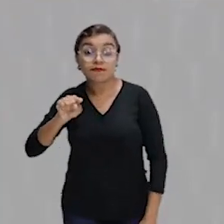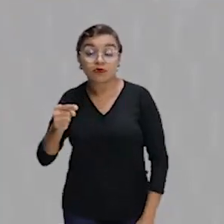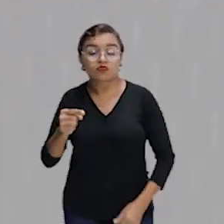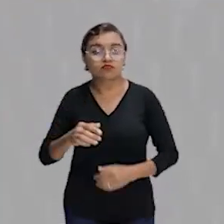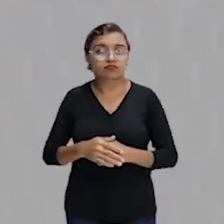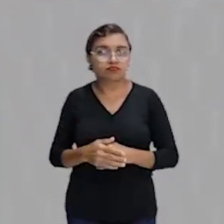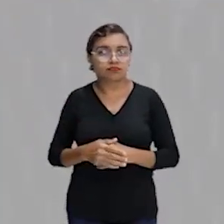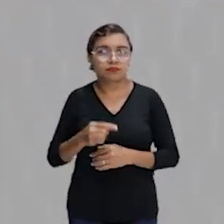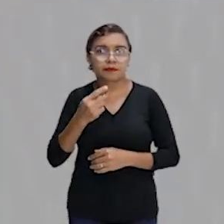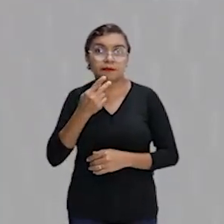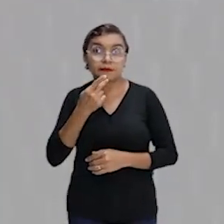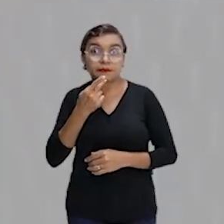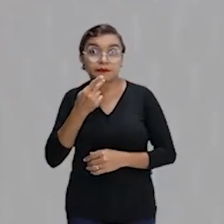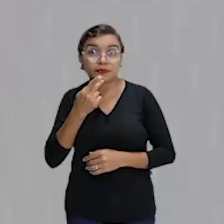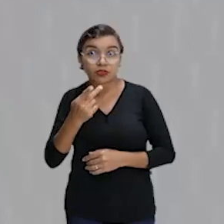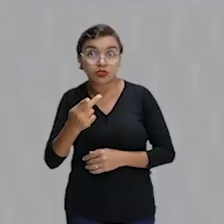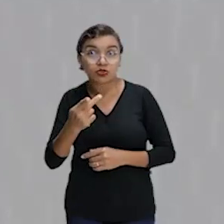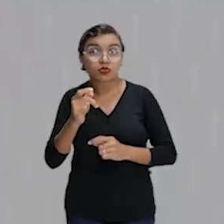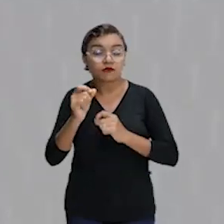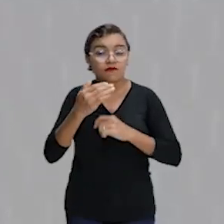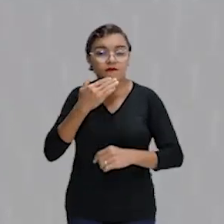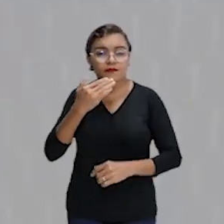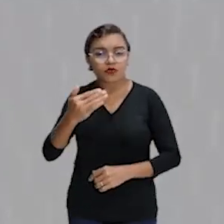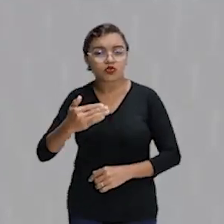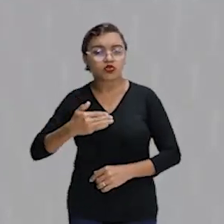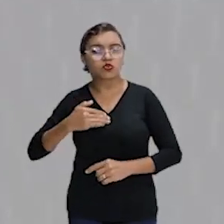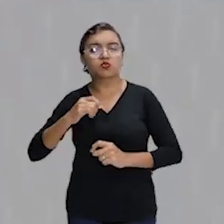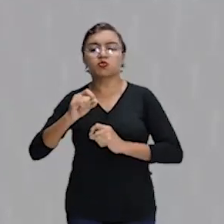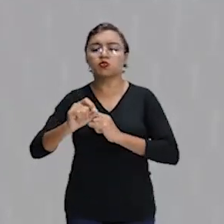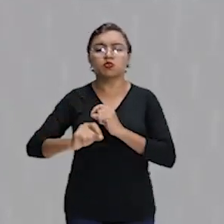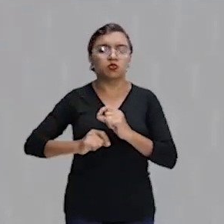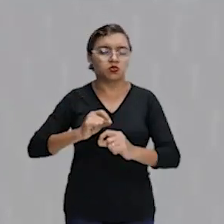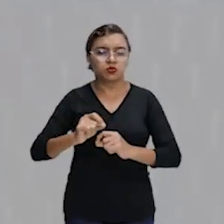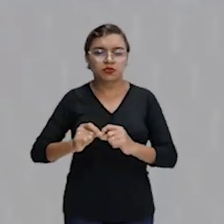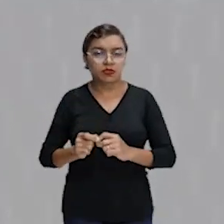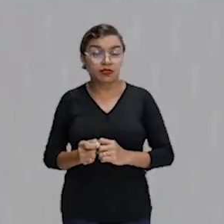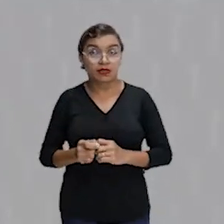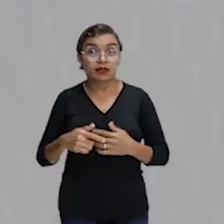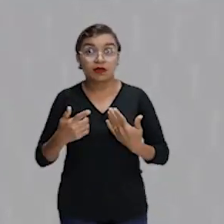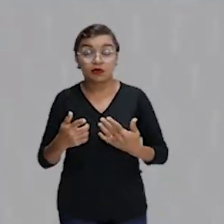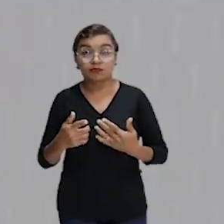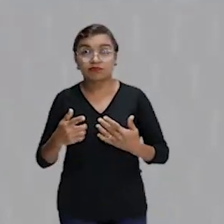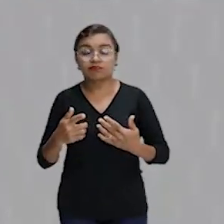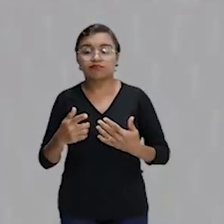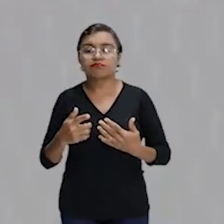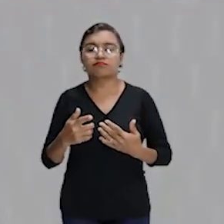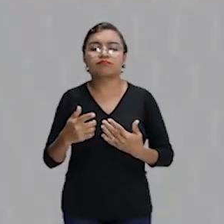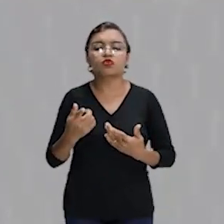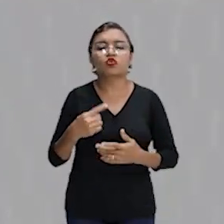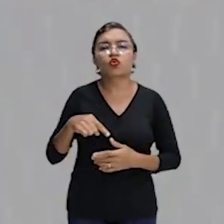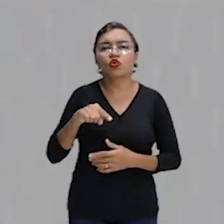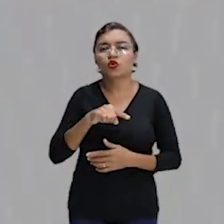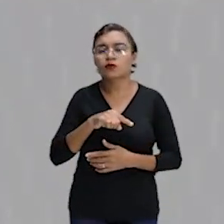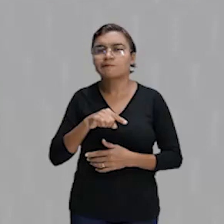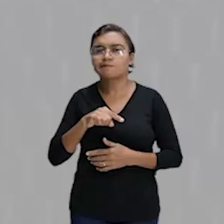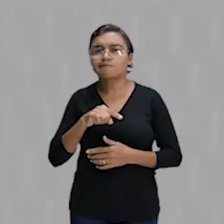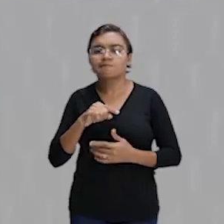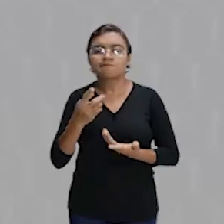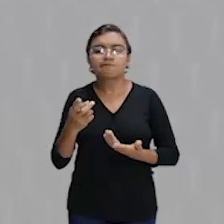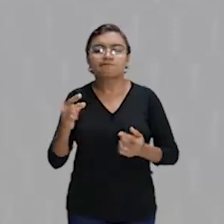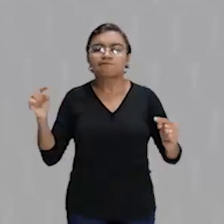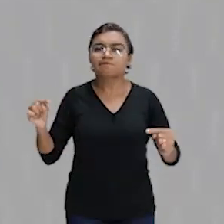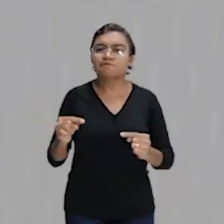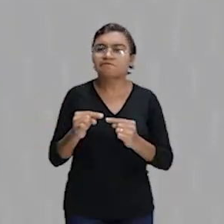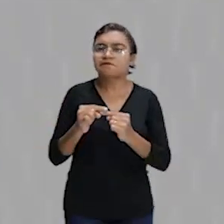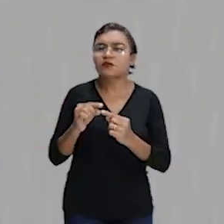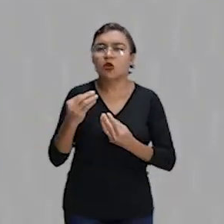nós hora, tá? Então, tranquilo para a gente fazer essa associação, tá? Nesse caso, nós temos